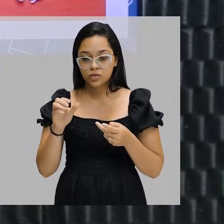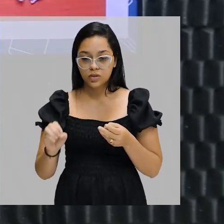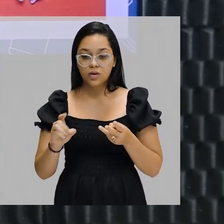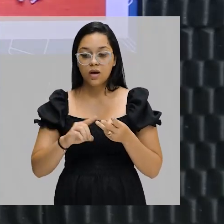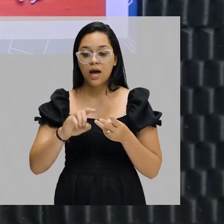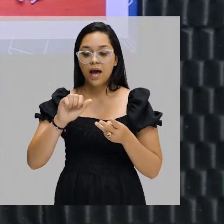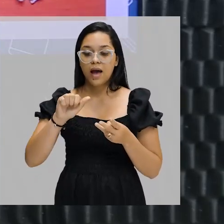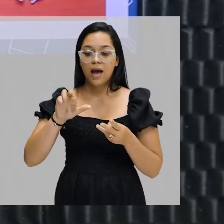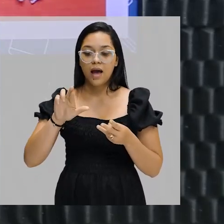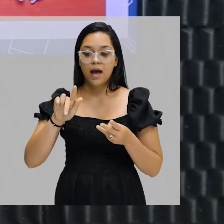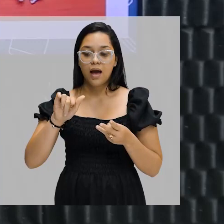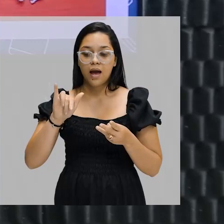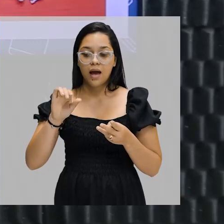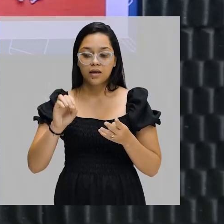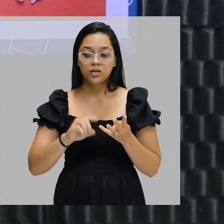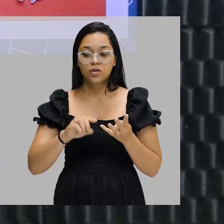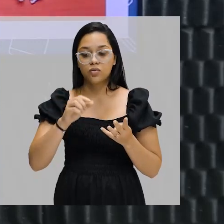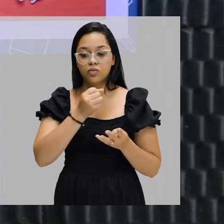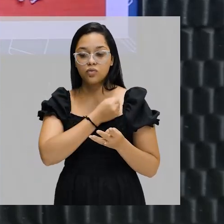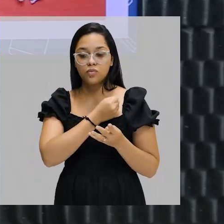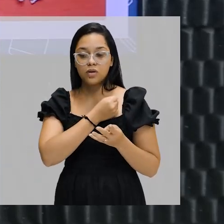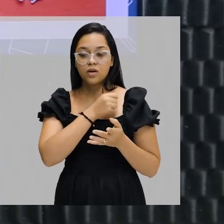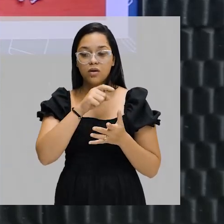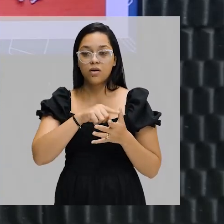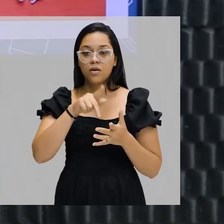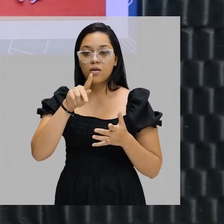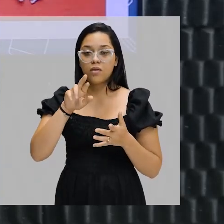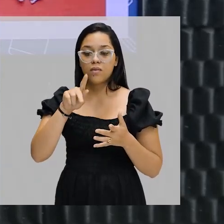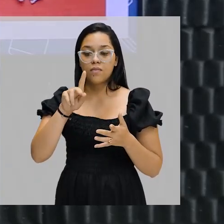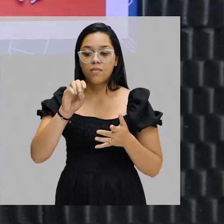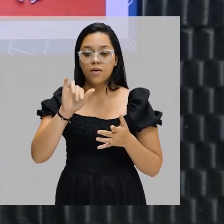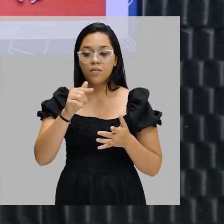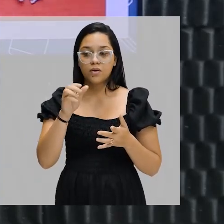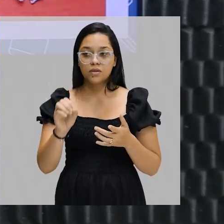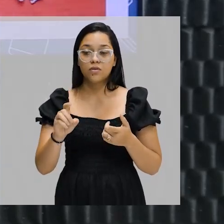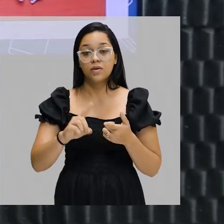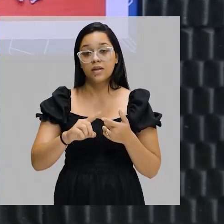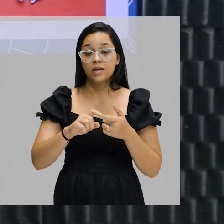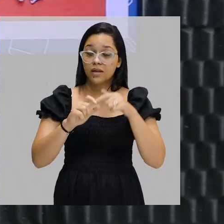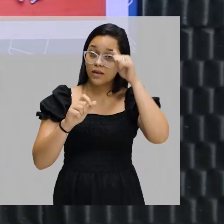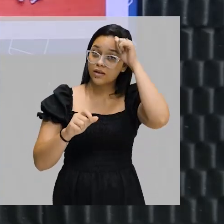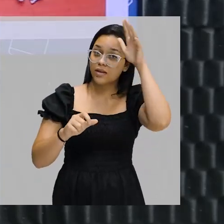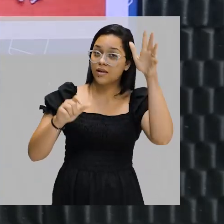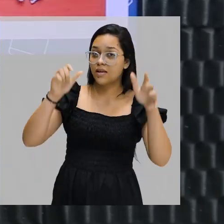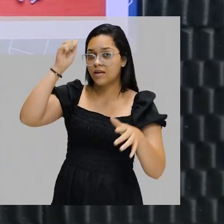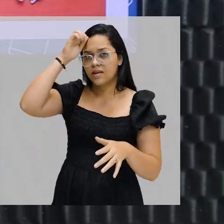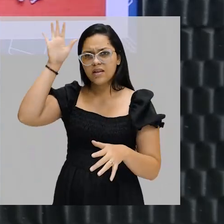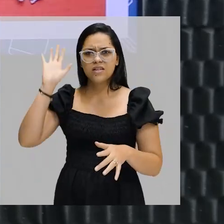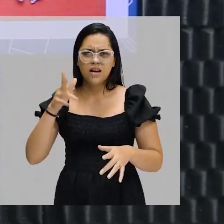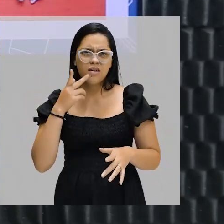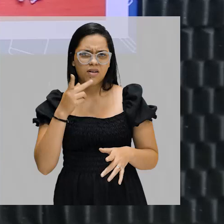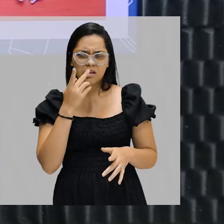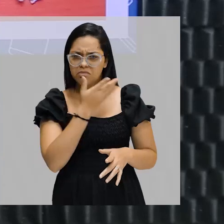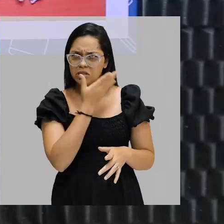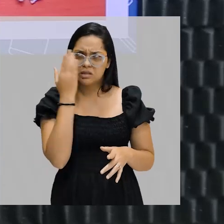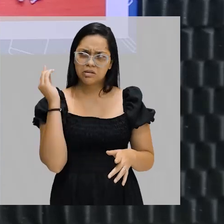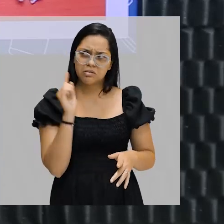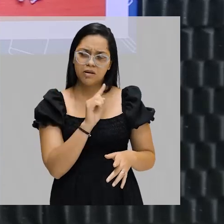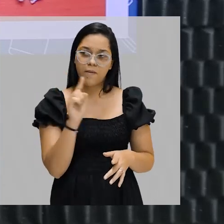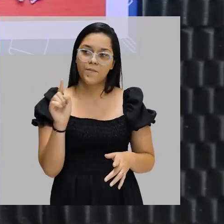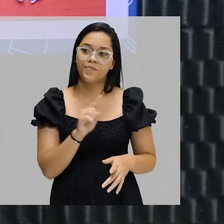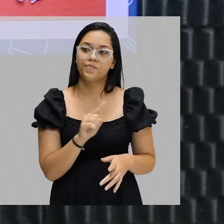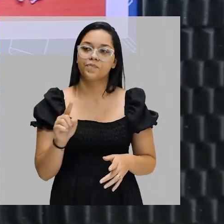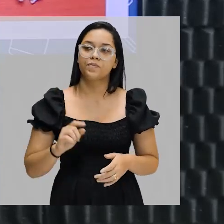artigo numeral preposição e interjeição falei os 10 né acredito que não tenha esquecido de nenhuma